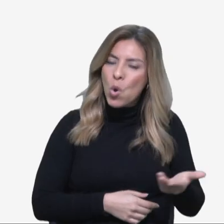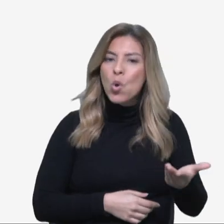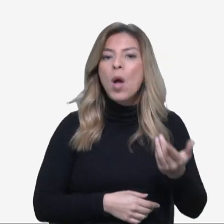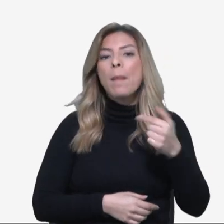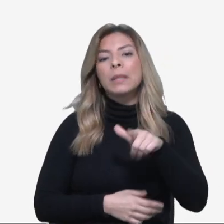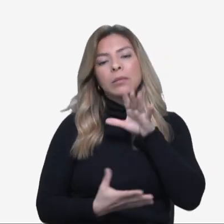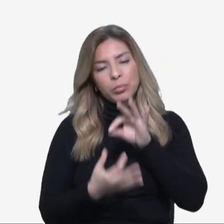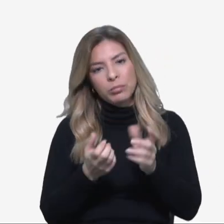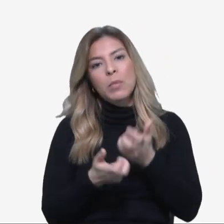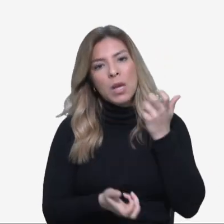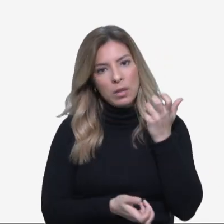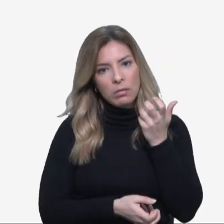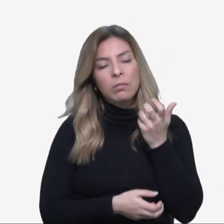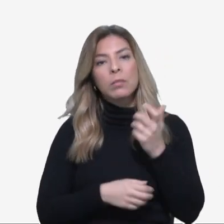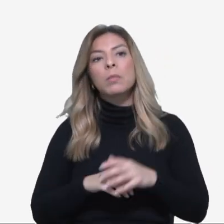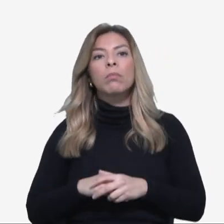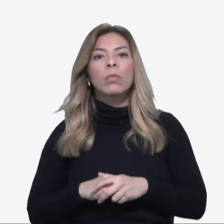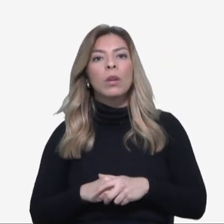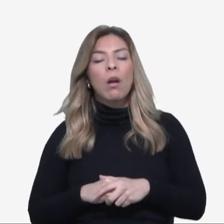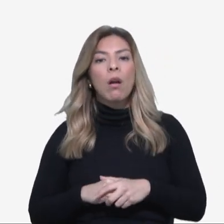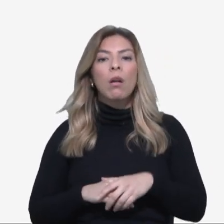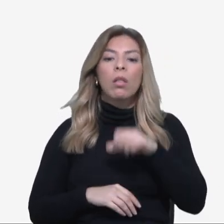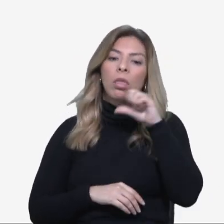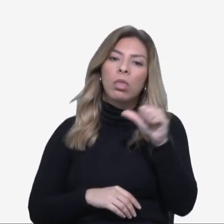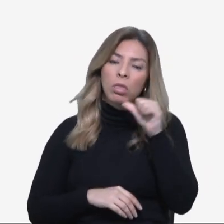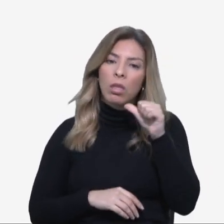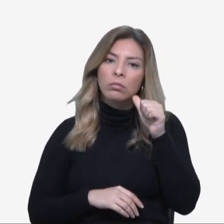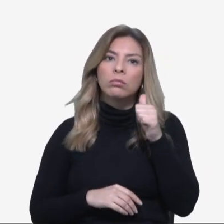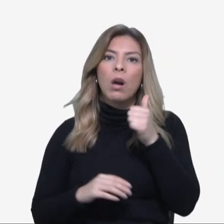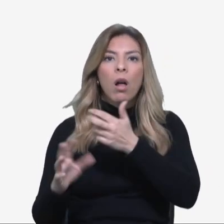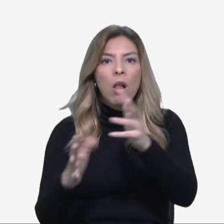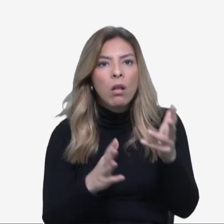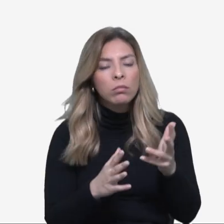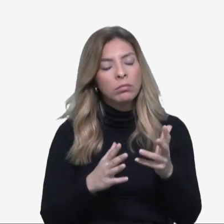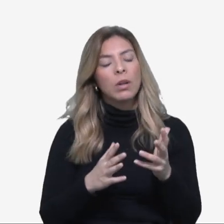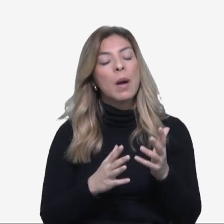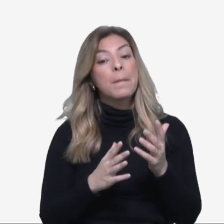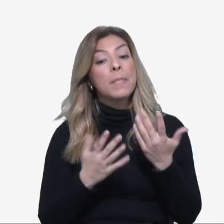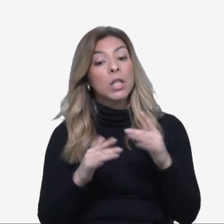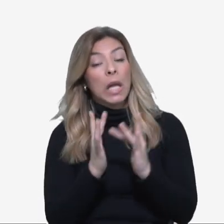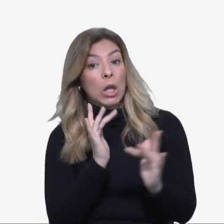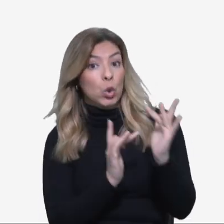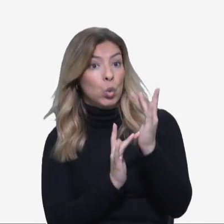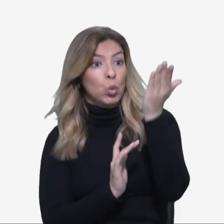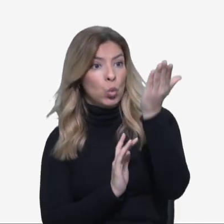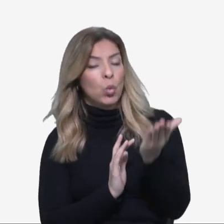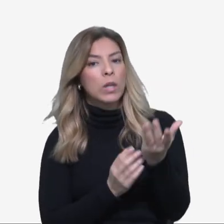leitura, não é? Onde está a morte, a tua vitória, não é? E Cristo realmente dá-nos essa salvação.